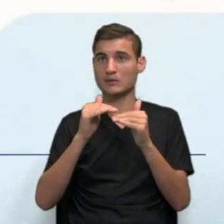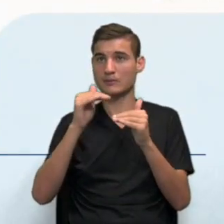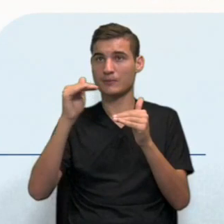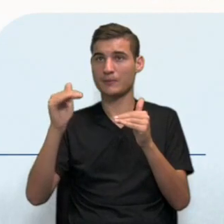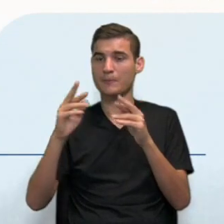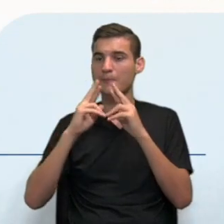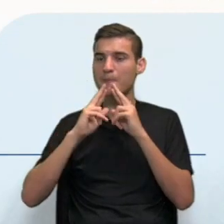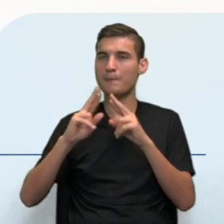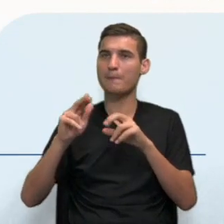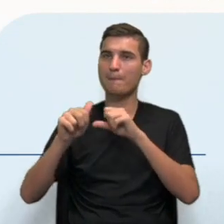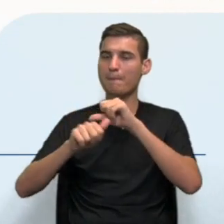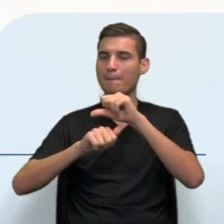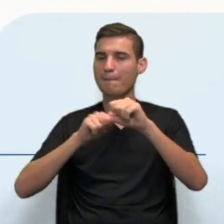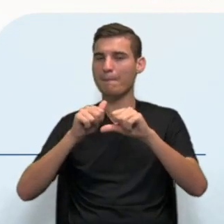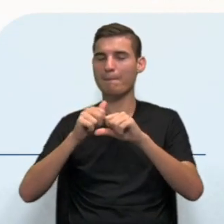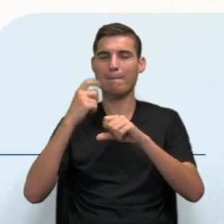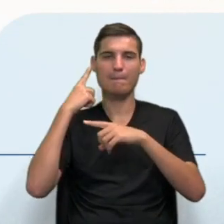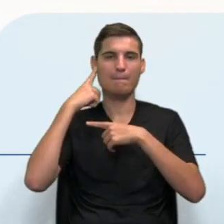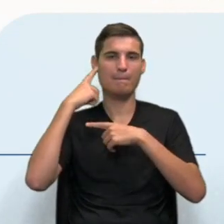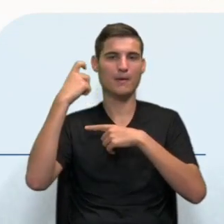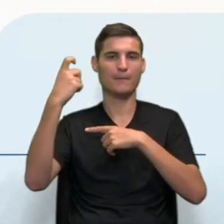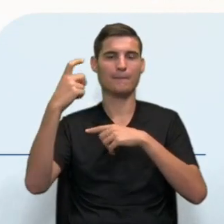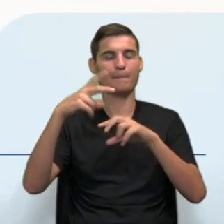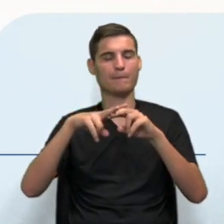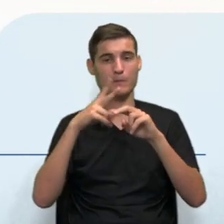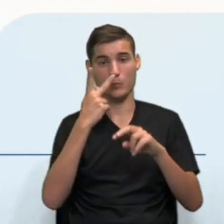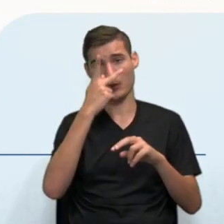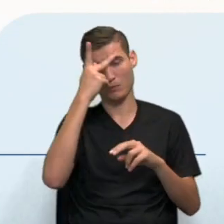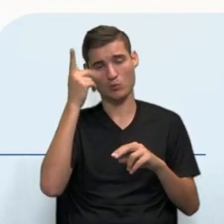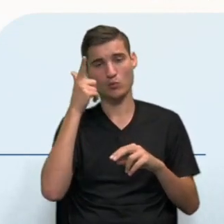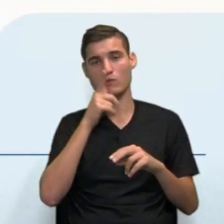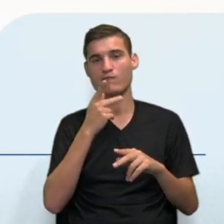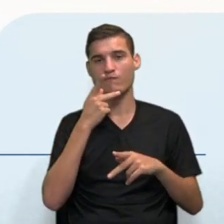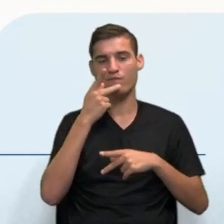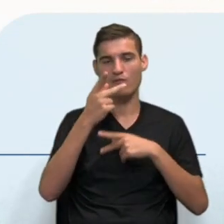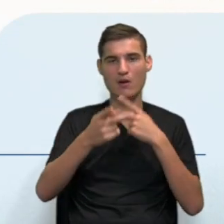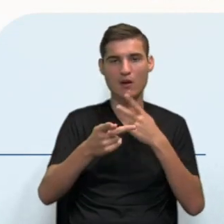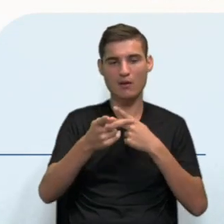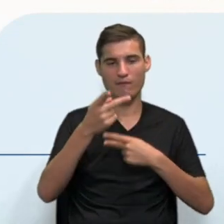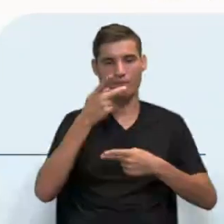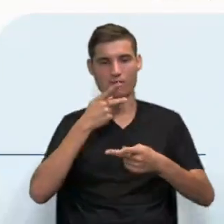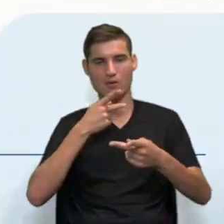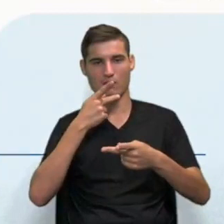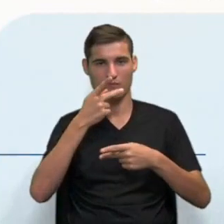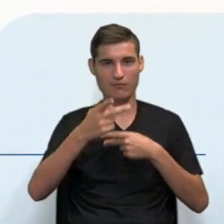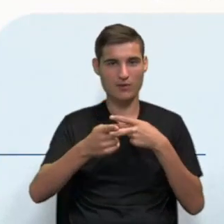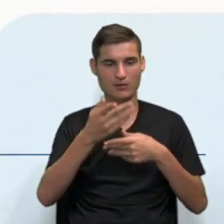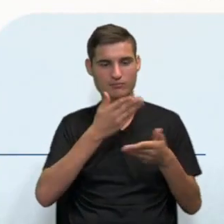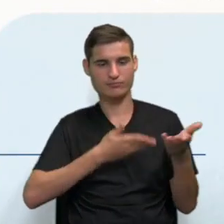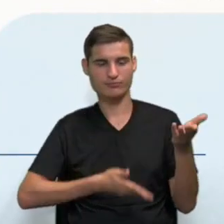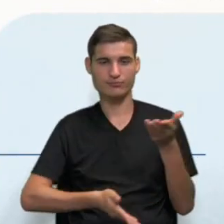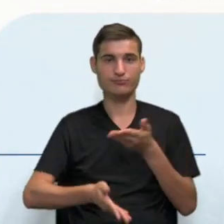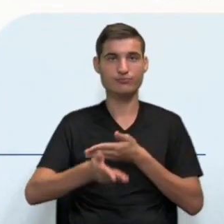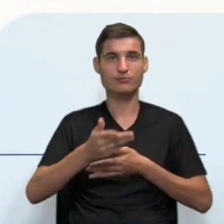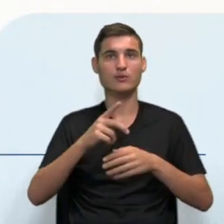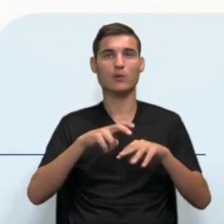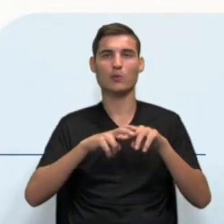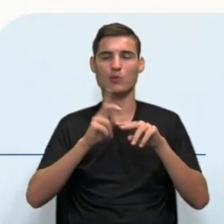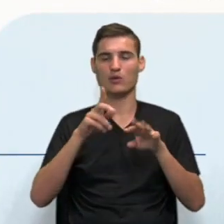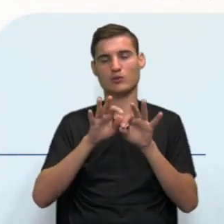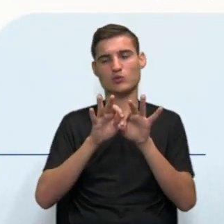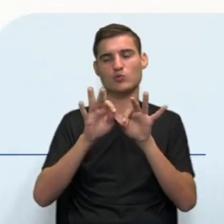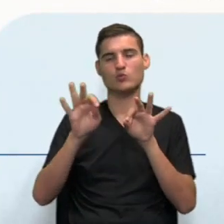então transformava em som. E assim, duas pessoas conseguiam se comunicar através de voz em uma